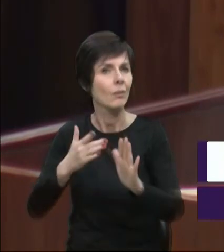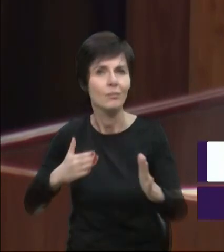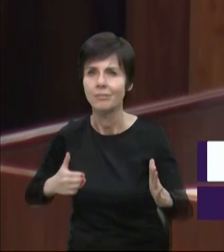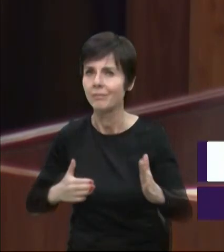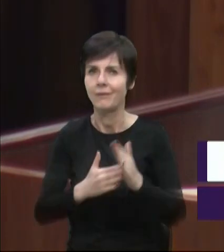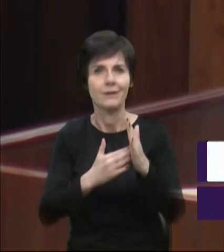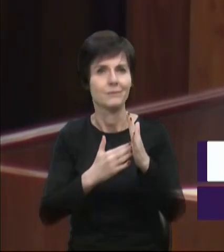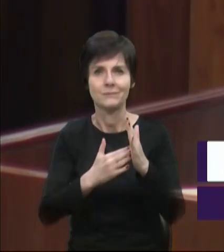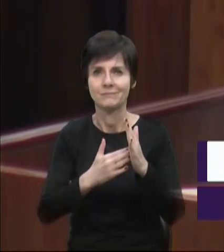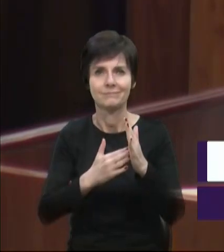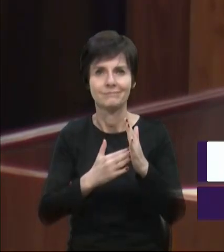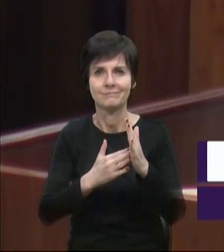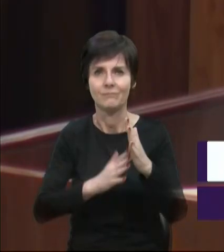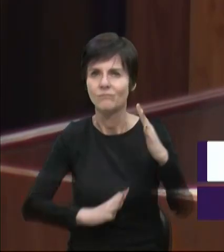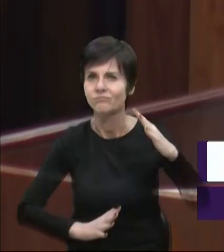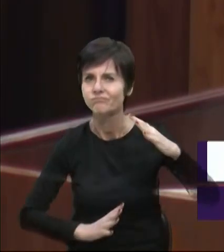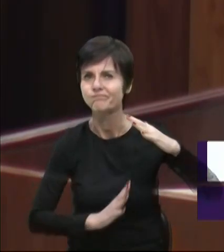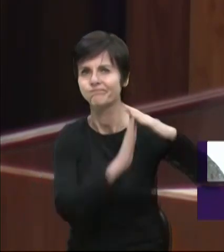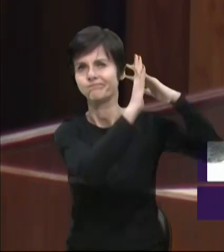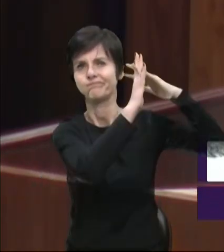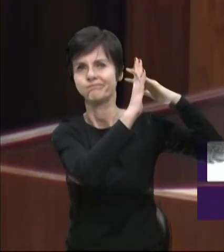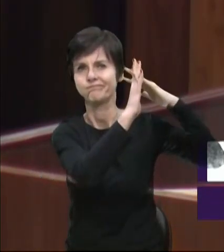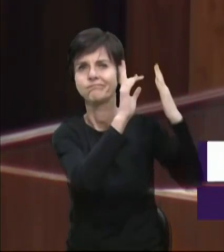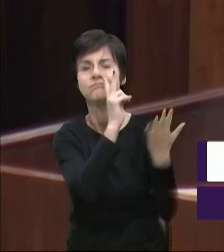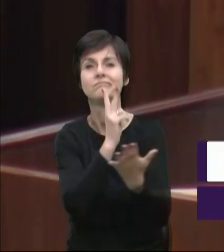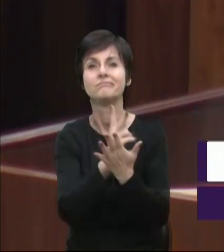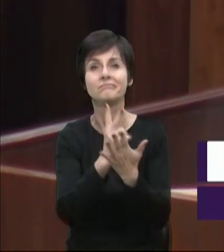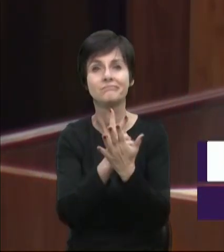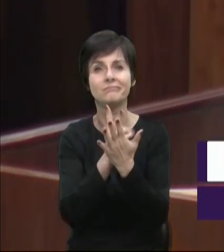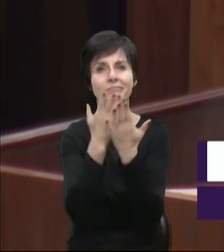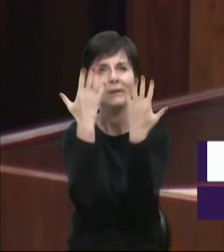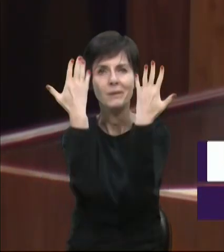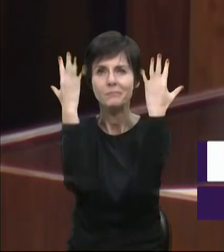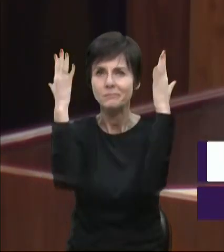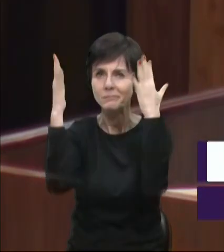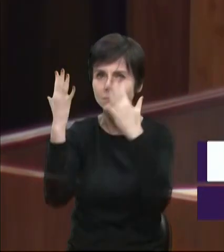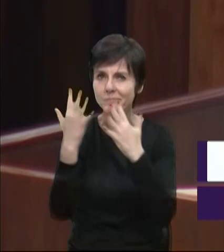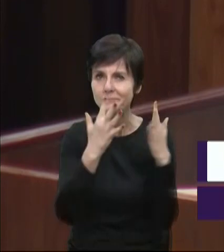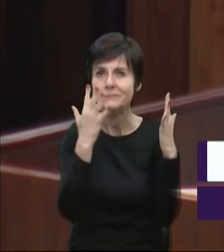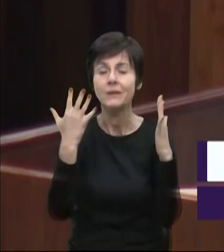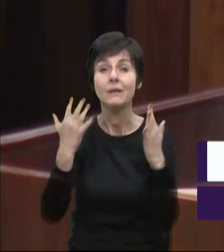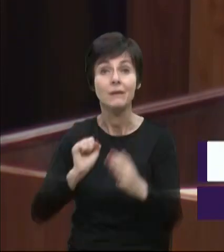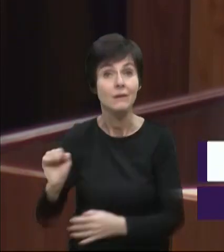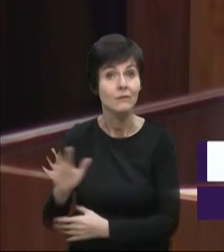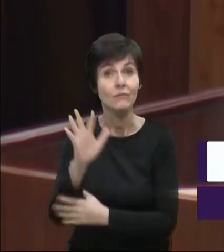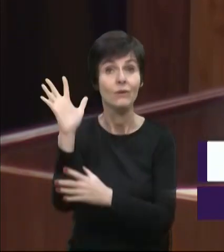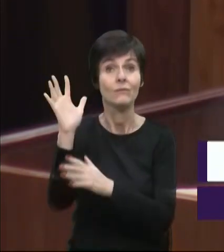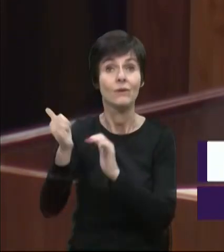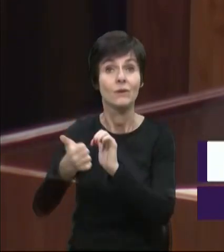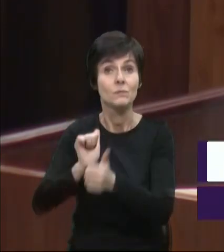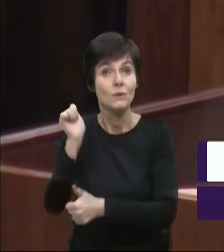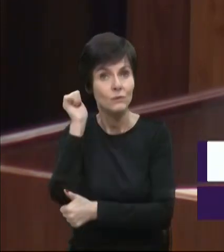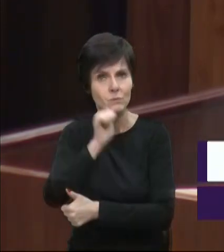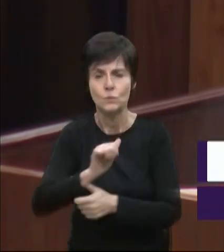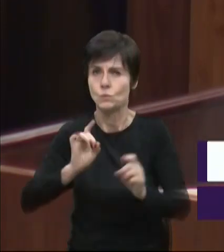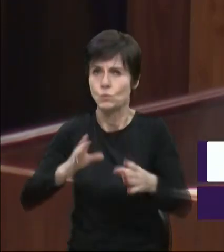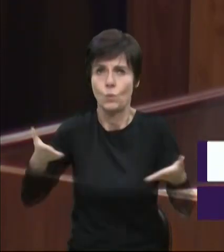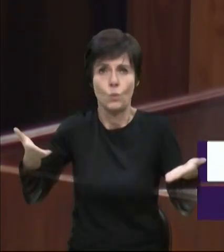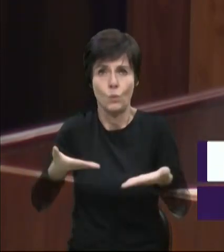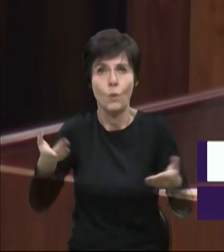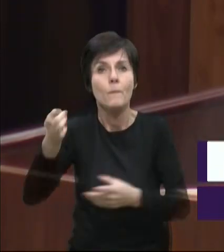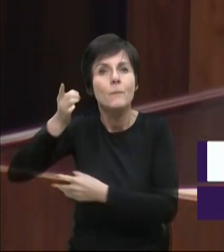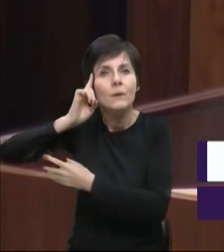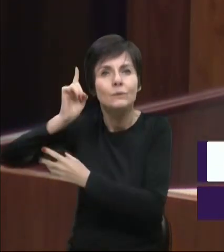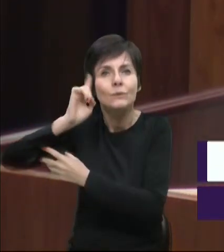podem alcançar. Que continuemos a celebrar e a valorizar o futebol feminino, não apenas hoje, mas todos os dias,